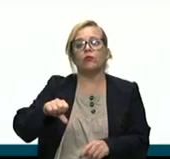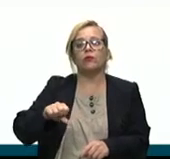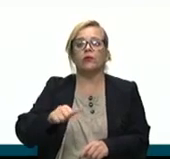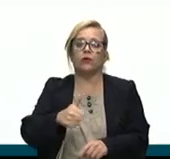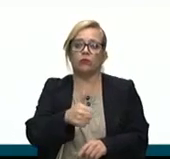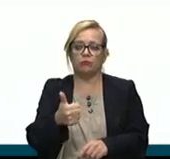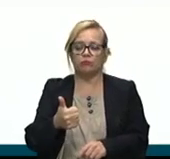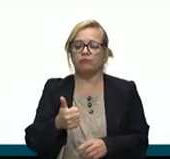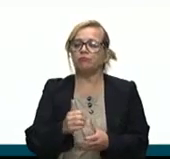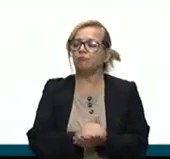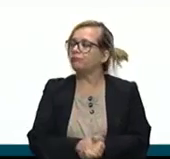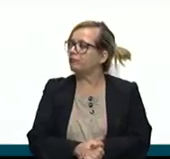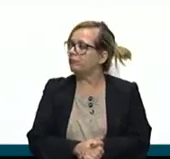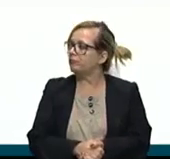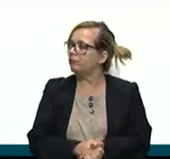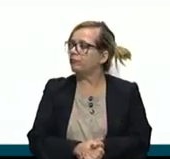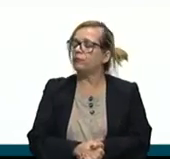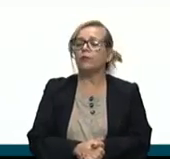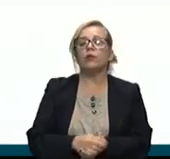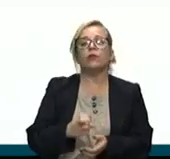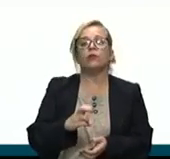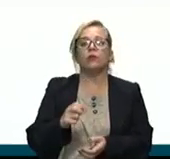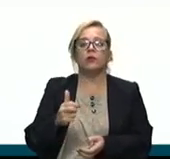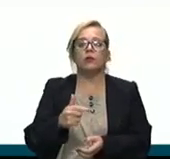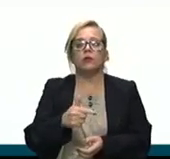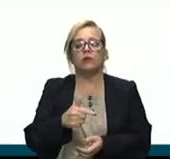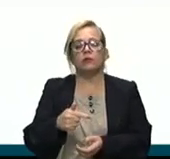891. 57 ao quadrado,